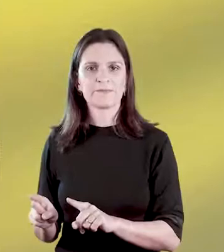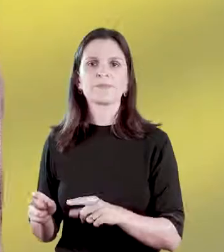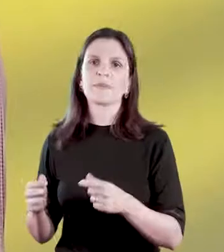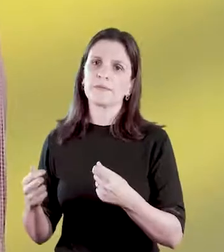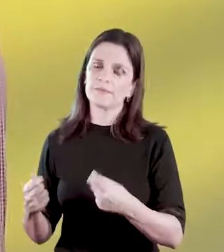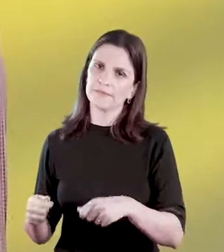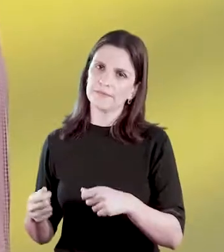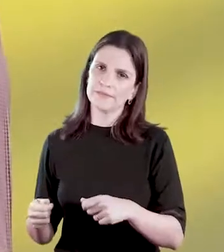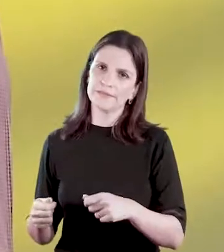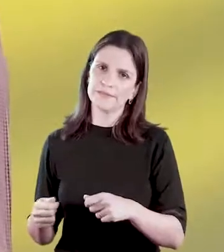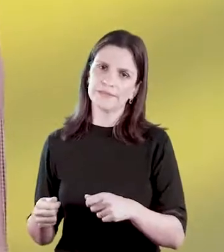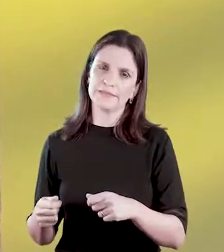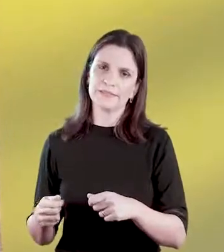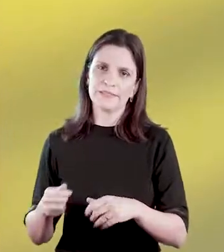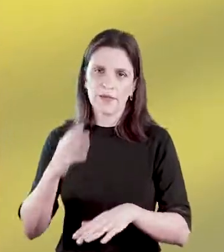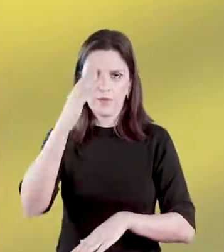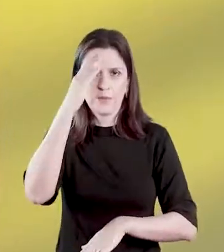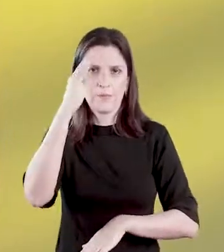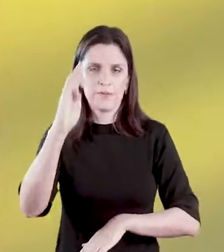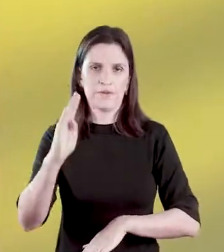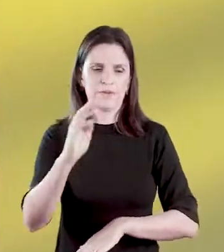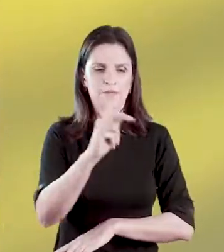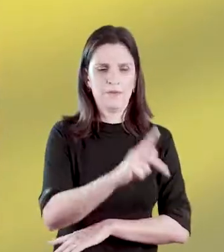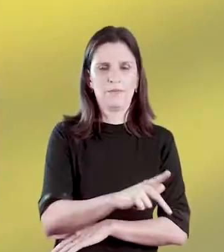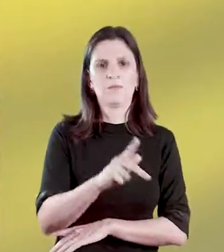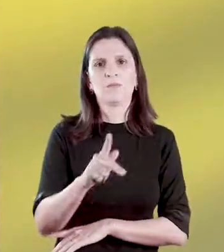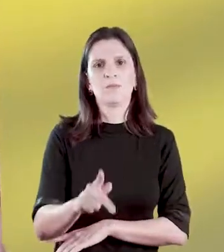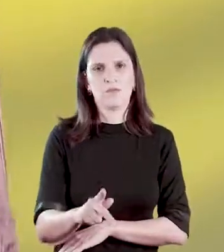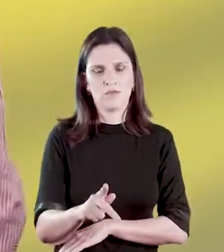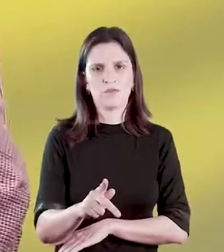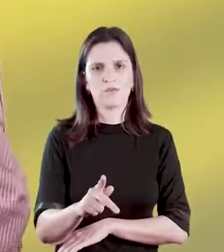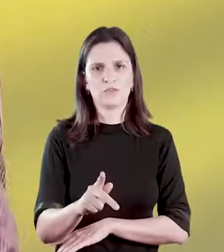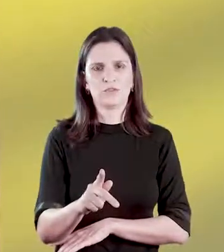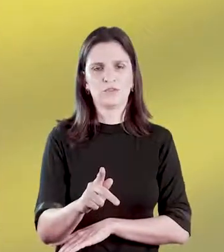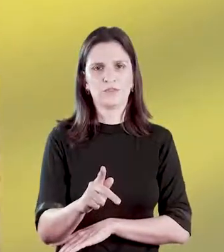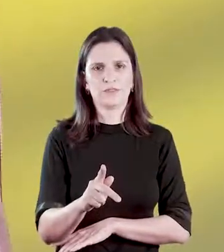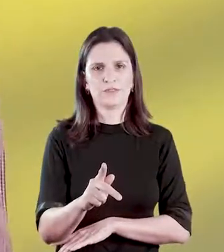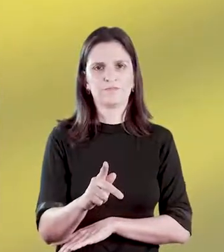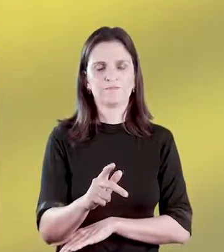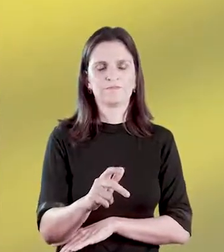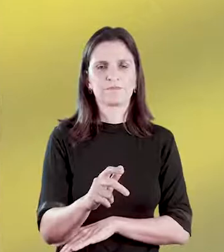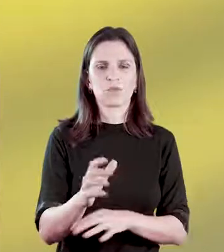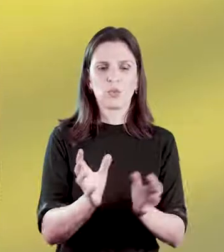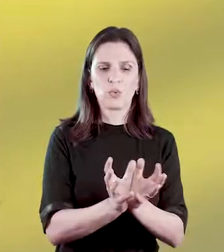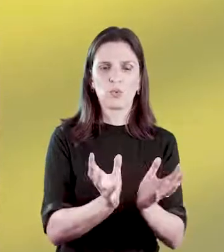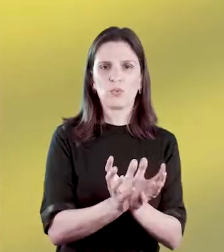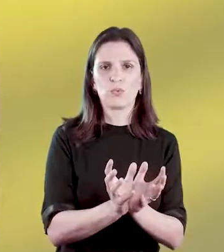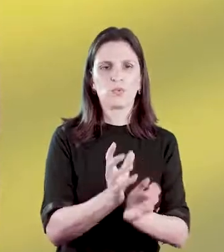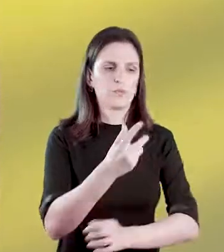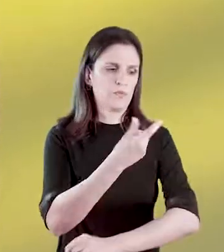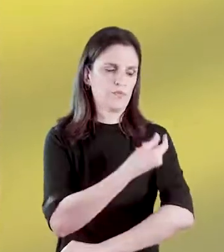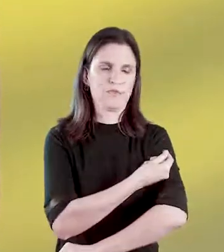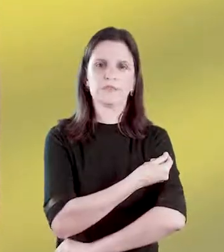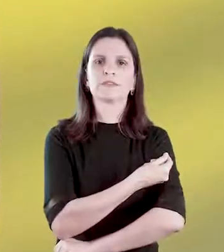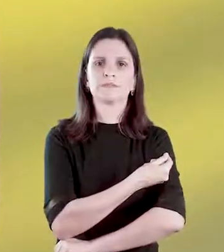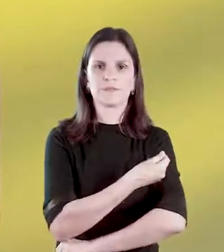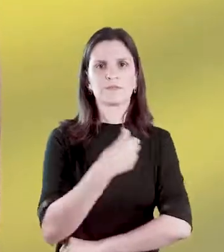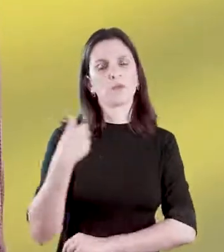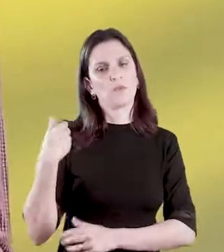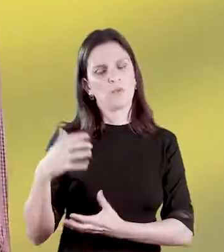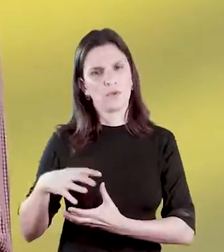tá pagando mas tem que primeiro vacinar o professor e o idoso porque o professor